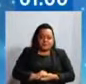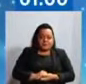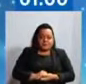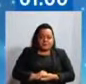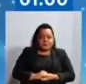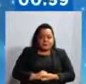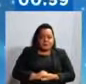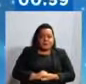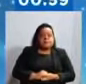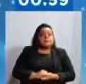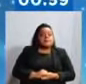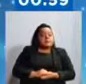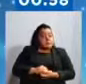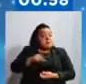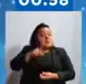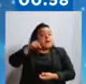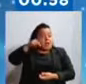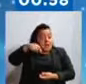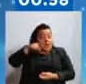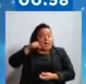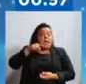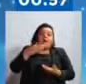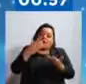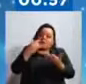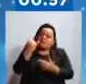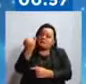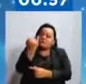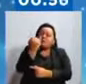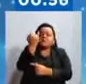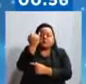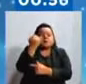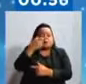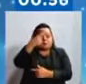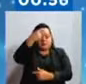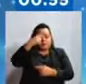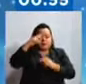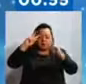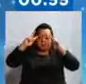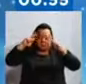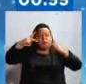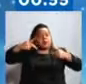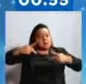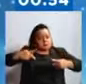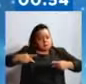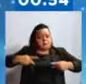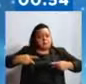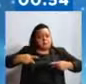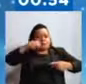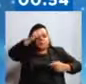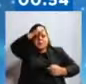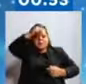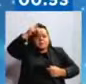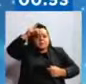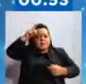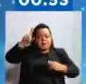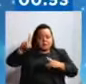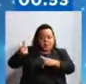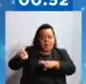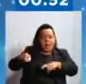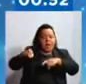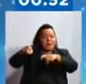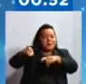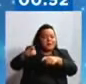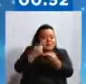É muito importante isso. Eu quero ser reconhecido como prefeito do agro, do agronegócio. Por que isso?